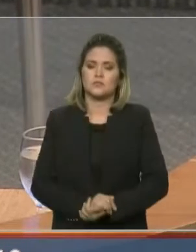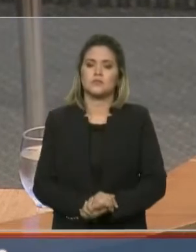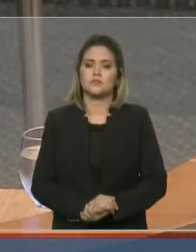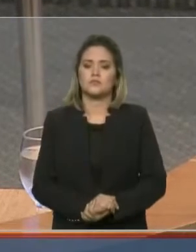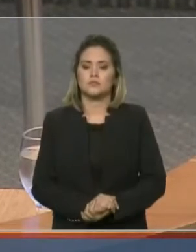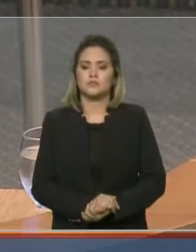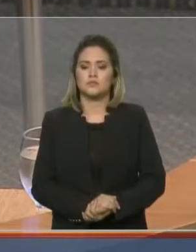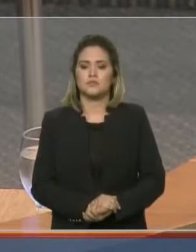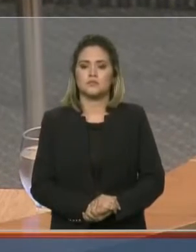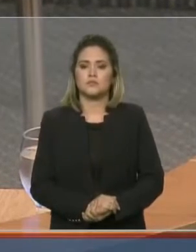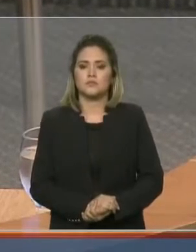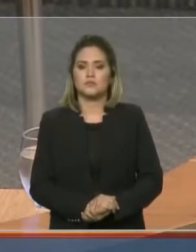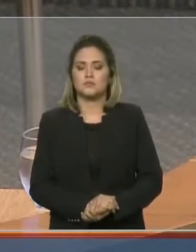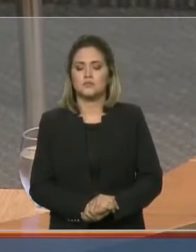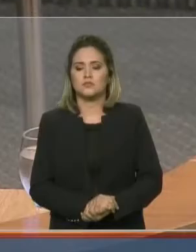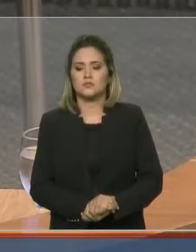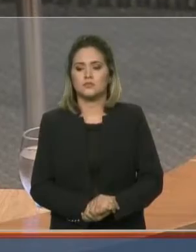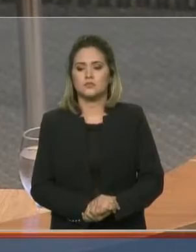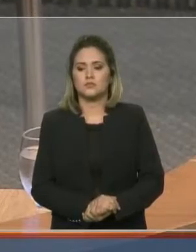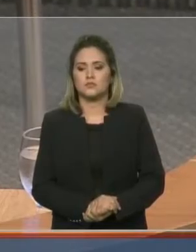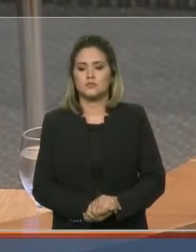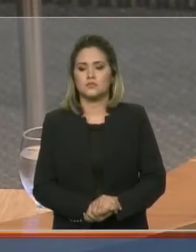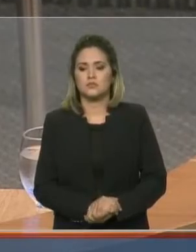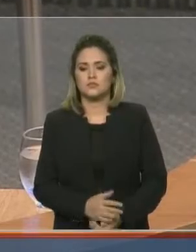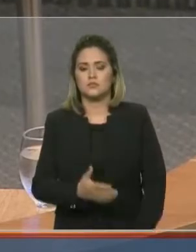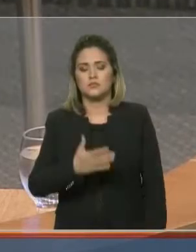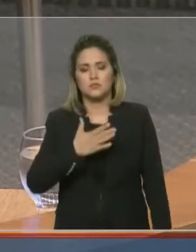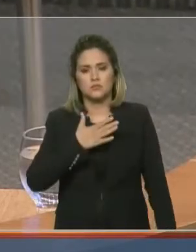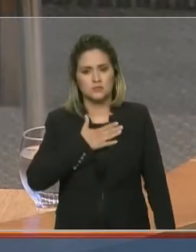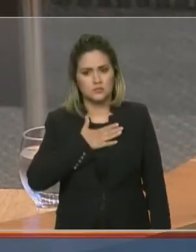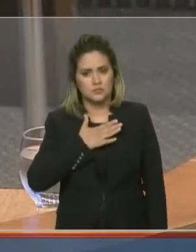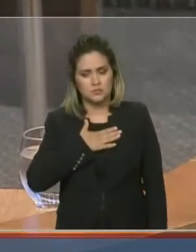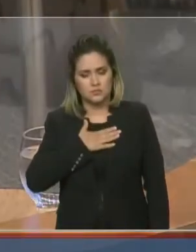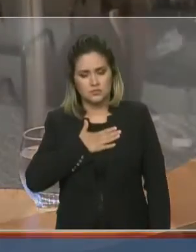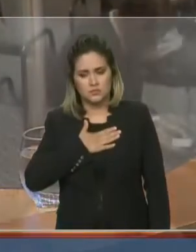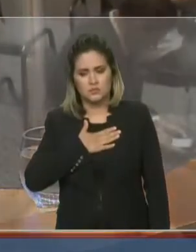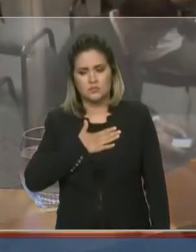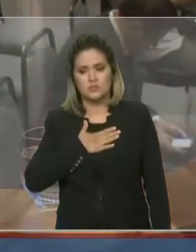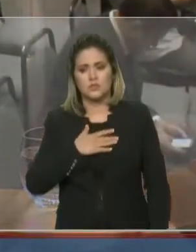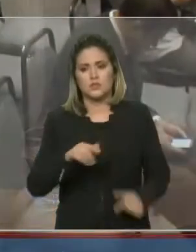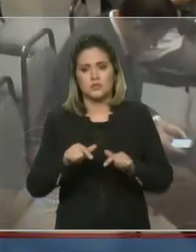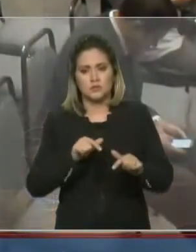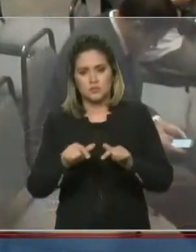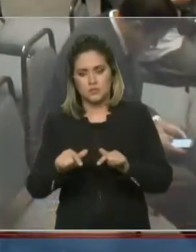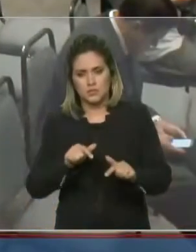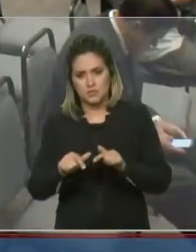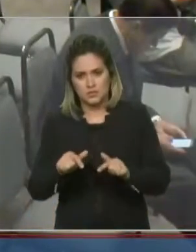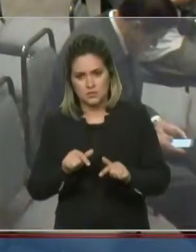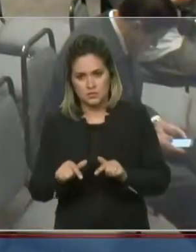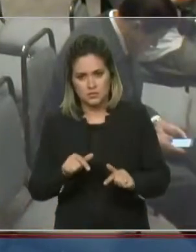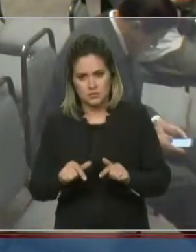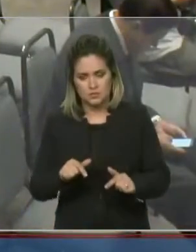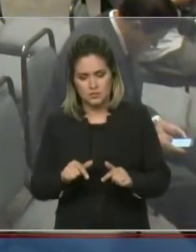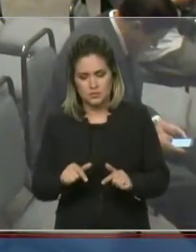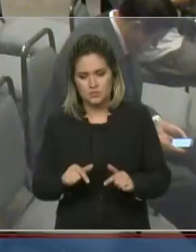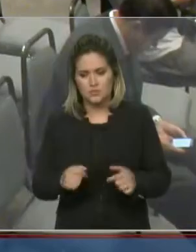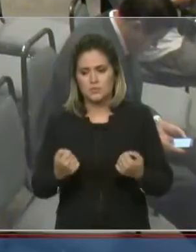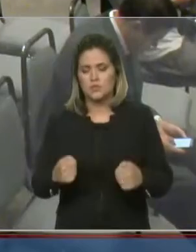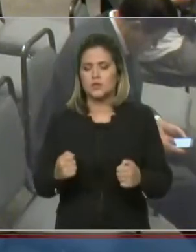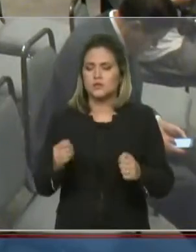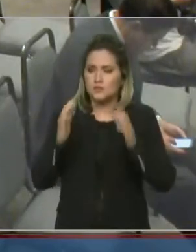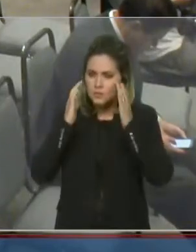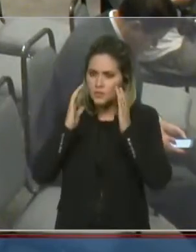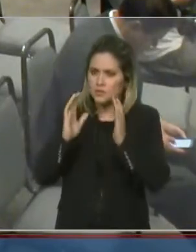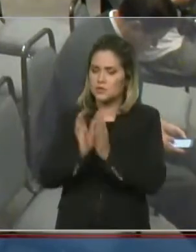em tudo, estar pautado a partir da lei de Deus. Portanto, fazer justiça